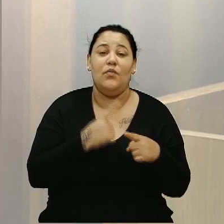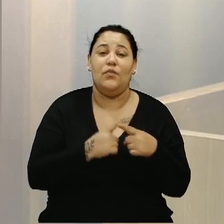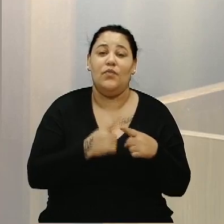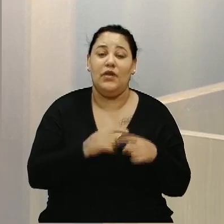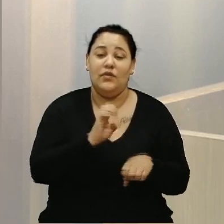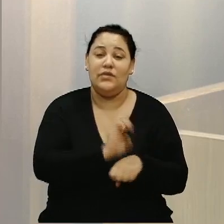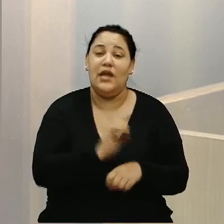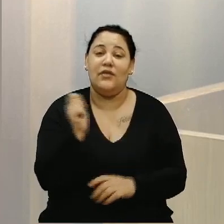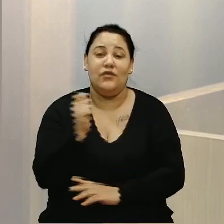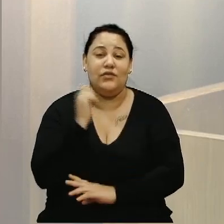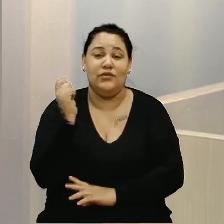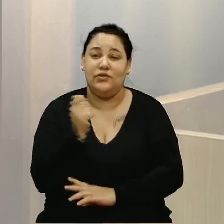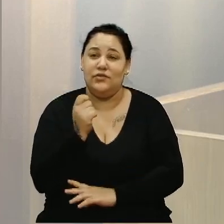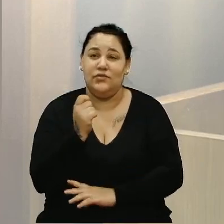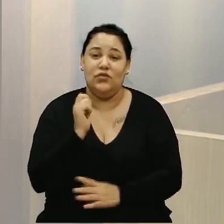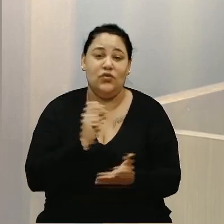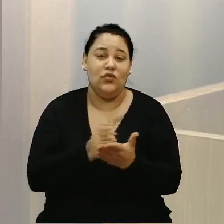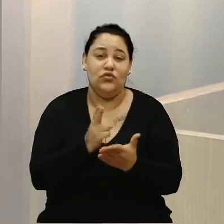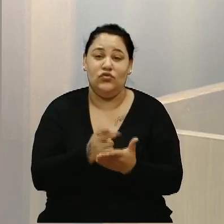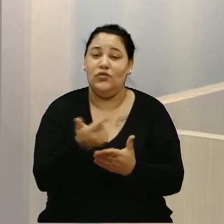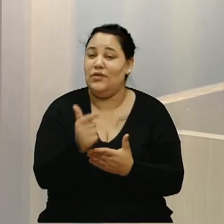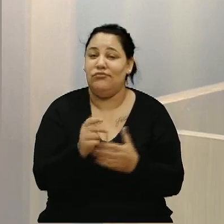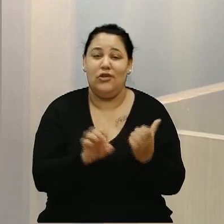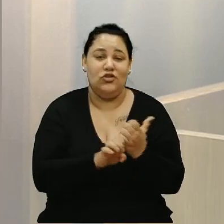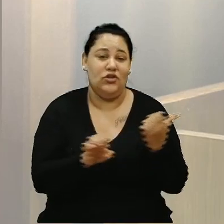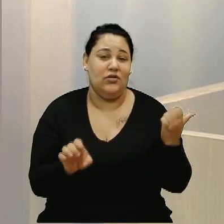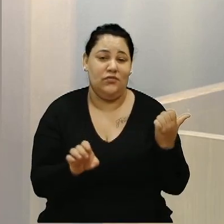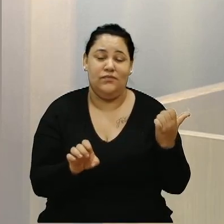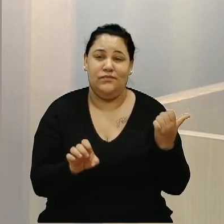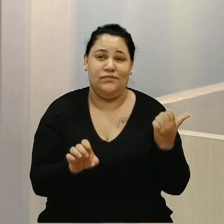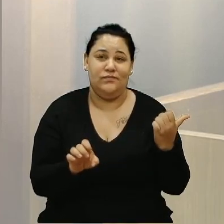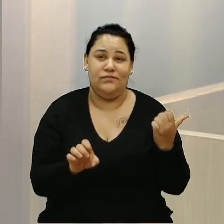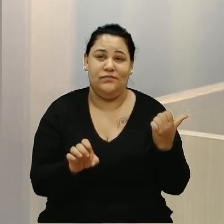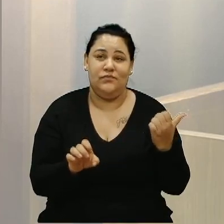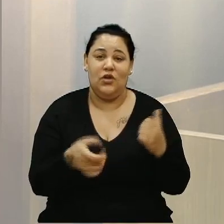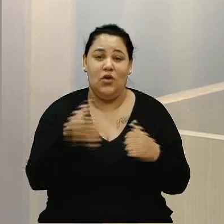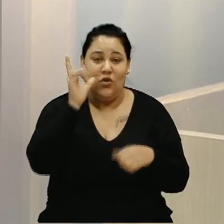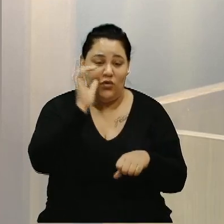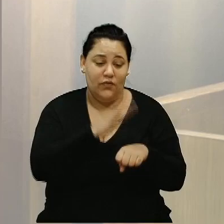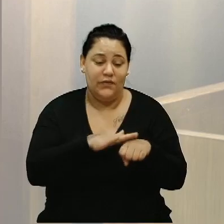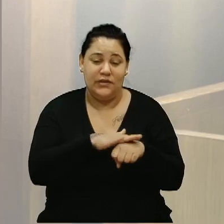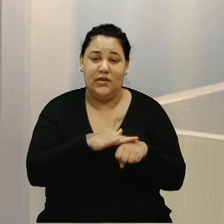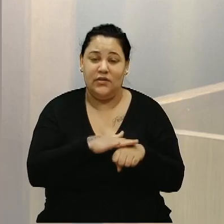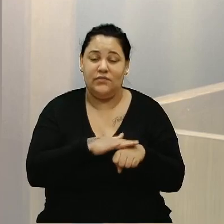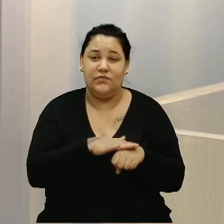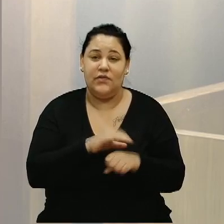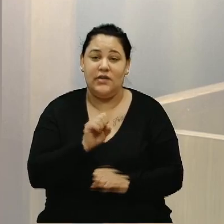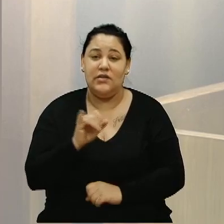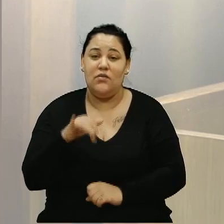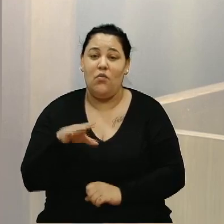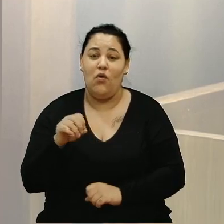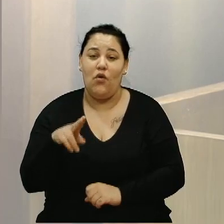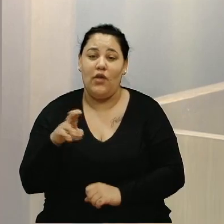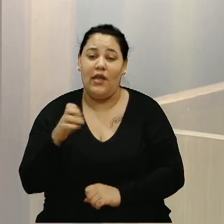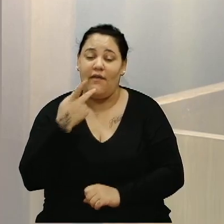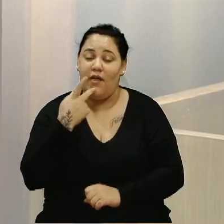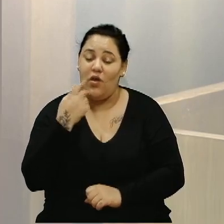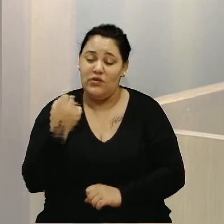Rio Grande do Sul segue sem engenheiro. Ontem eu conversava com a doutora Simone, que dizia isso.